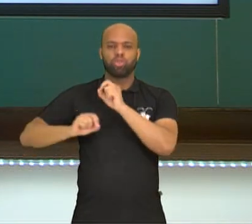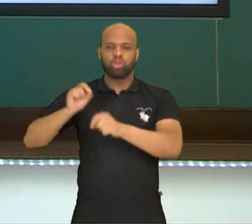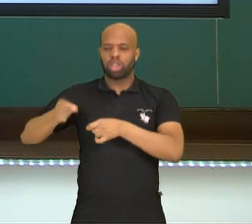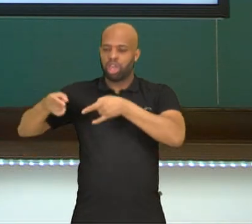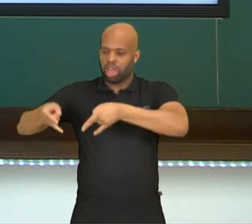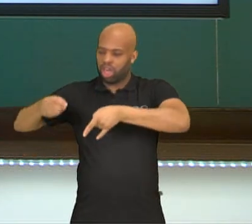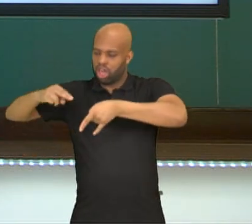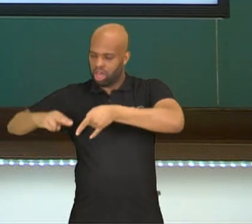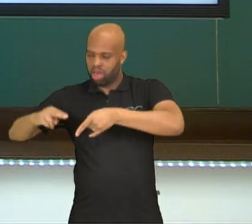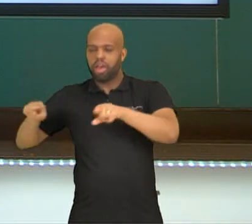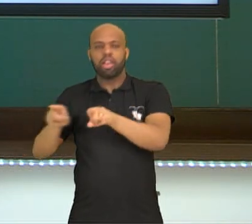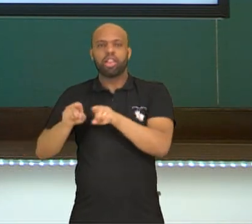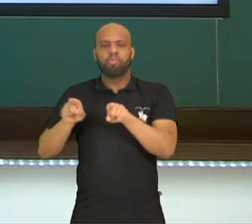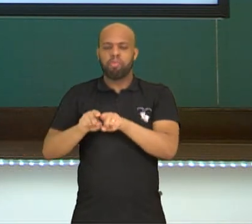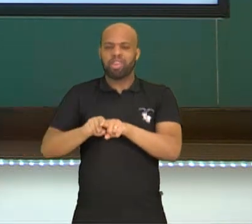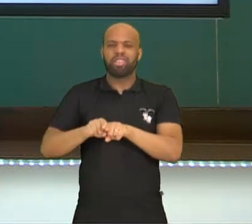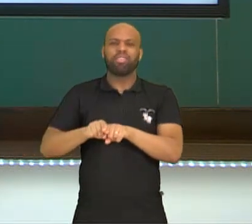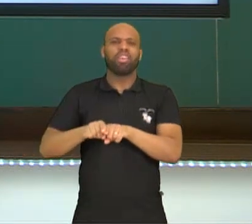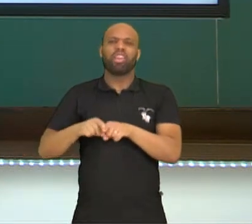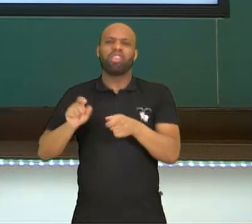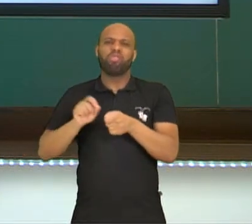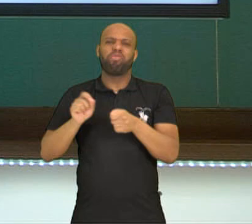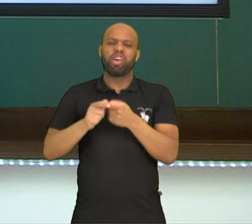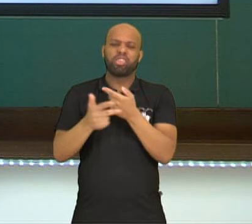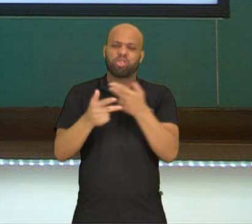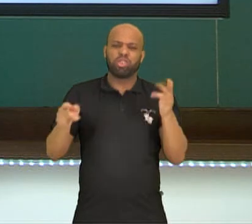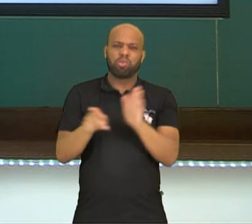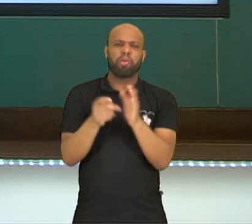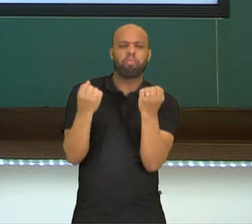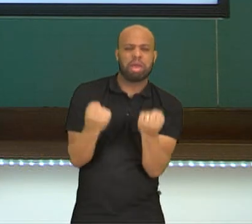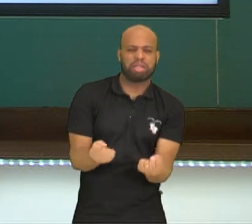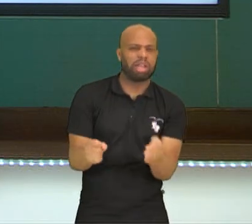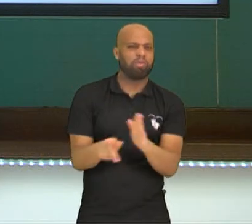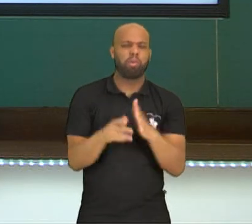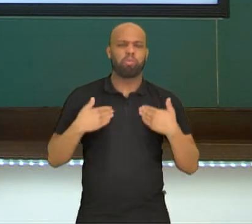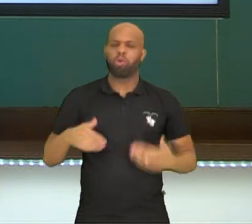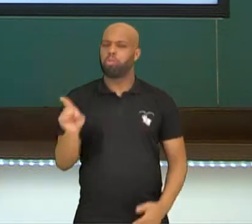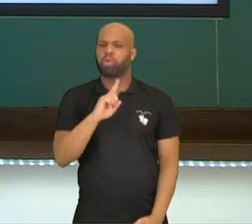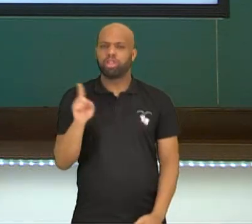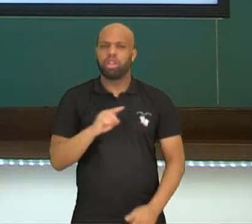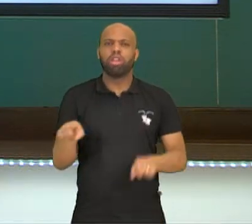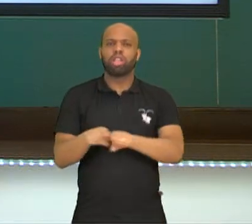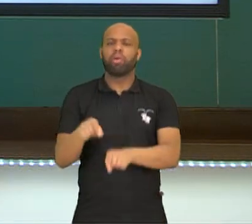não forçar muito o organismo, neste momento, se hidratar bem e